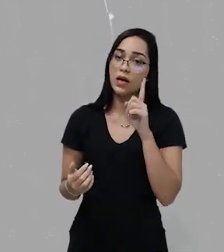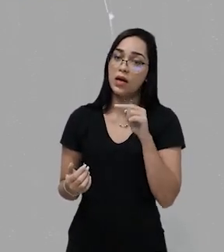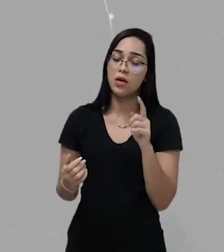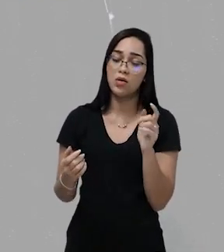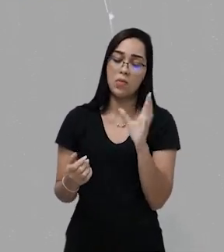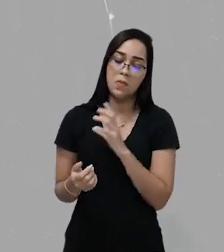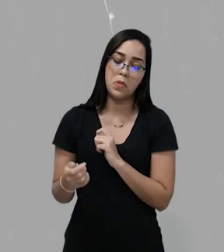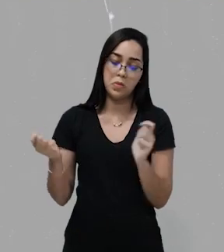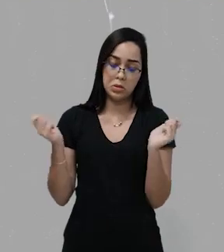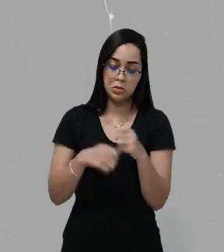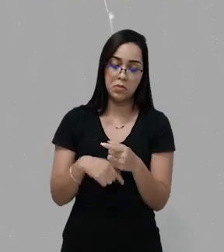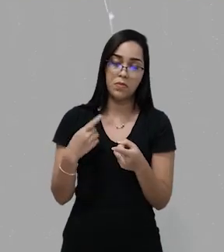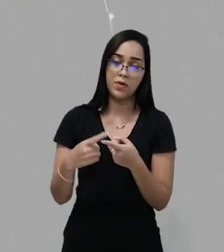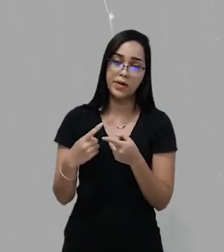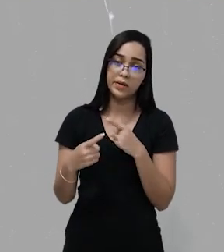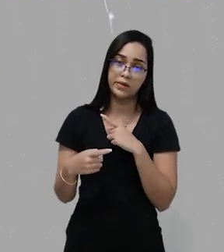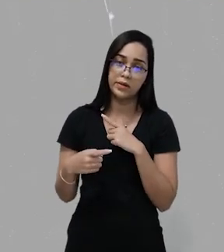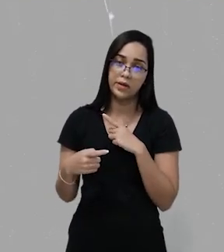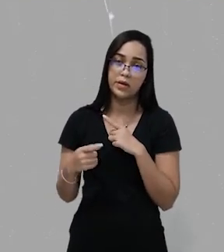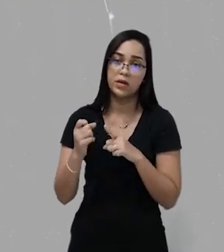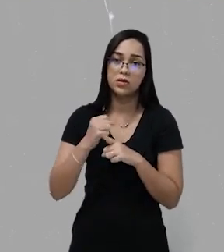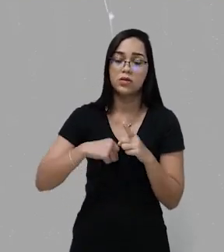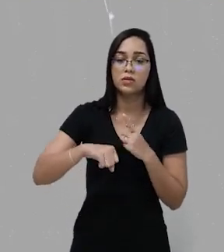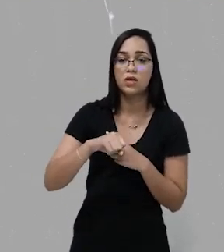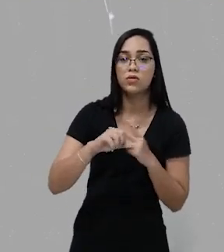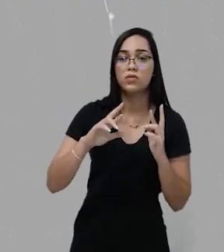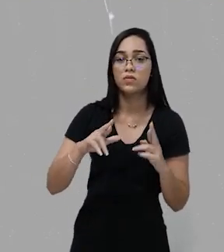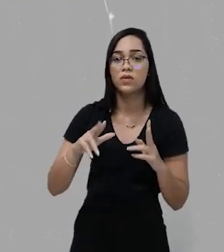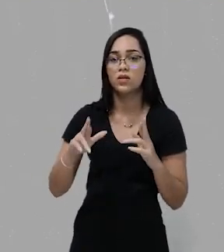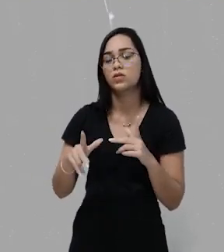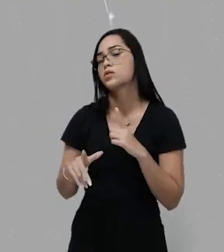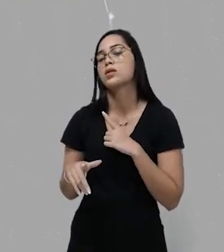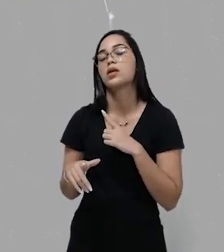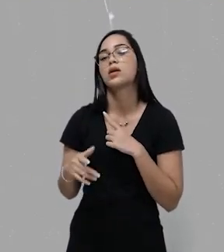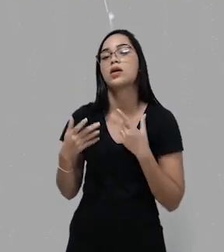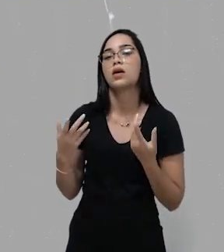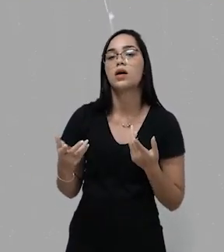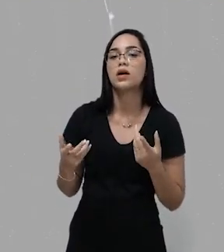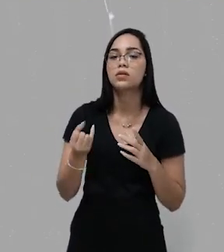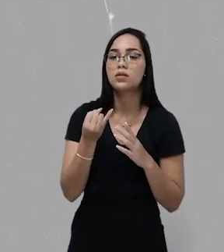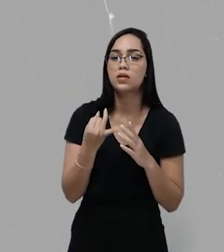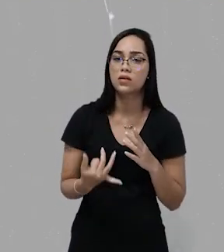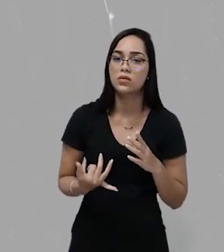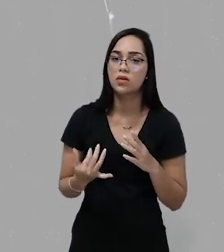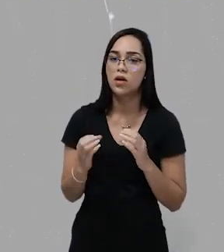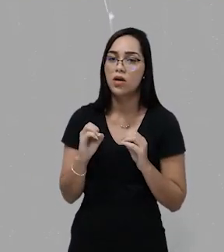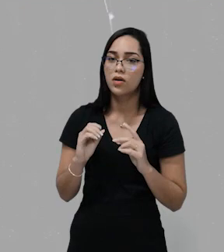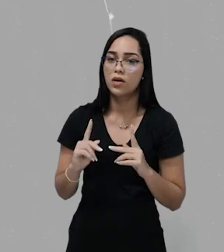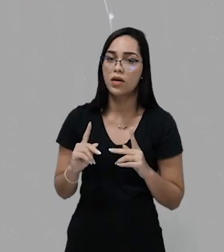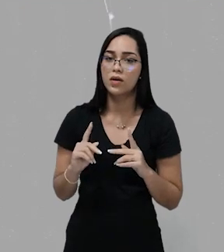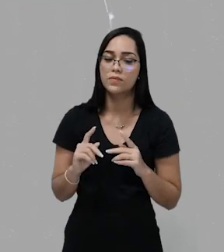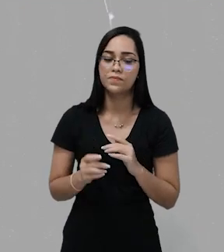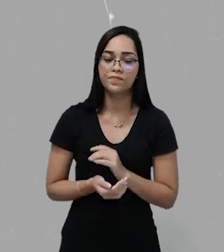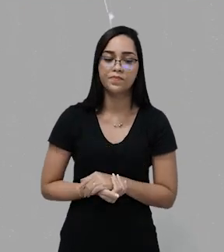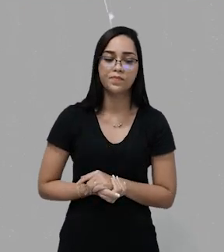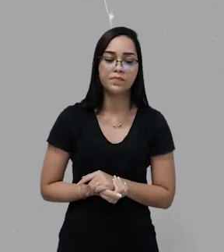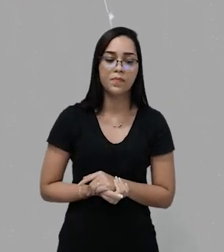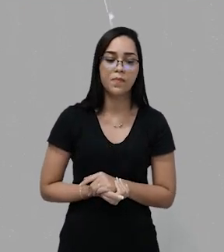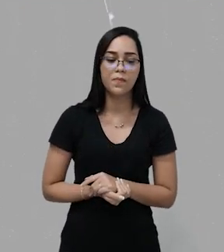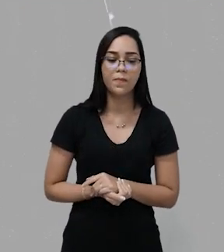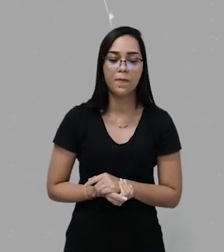amor impossível por conta da classe social diferente. Então a gente tem isso aqui um pouco dessas características medievais nesse romance.